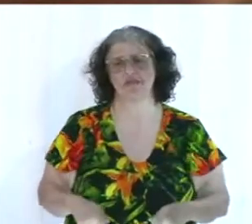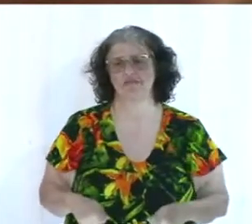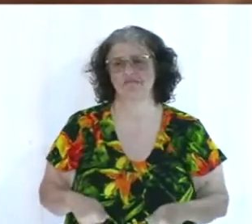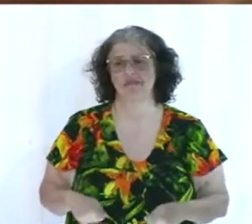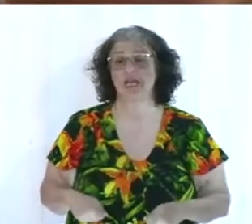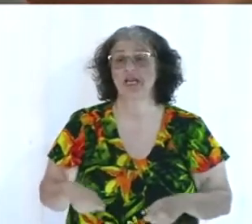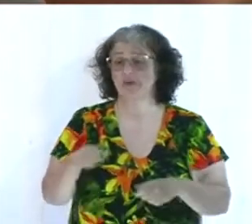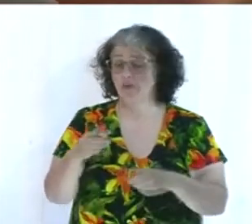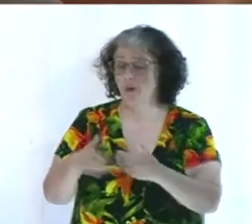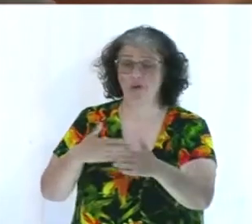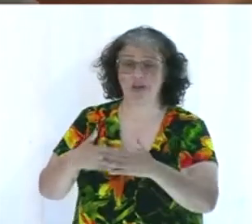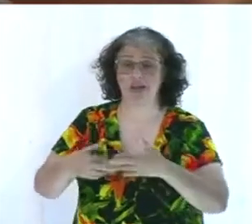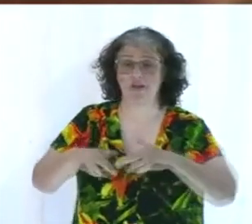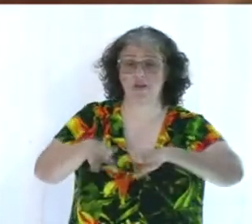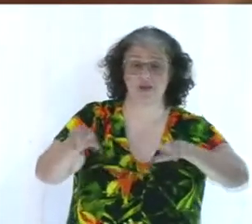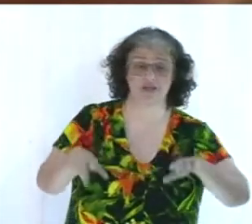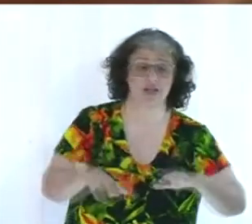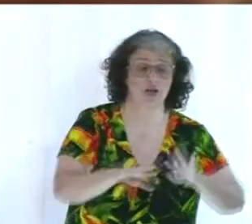seja.